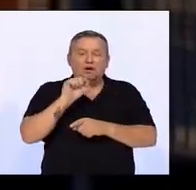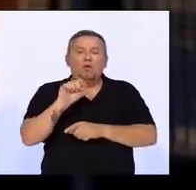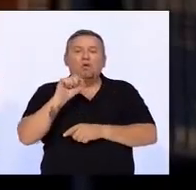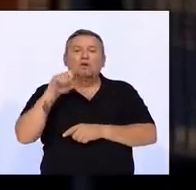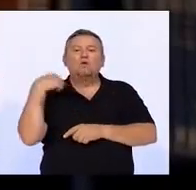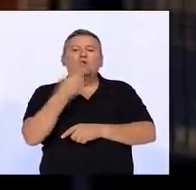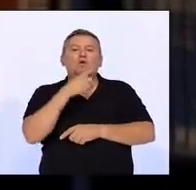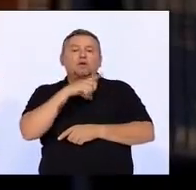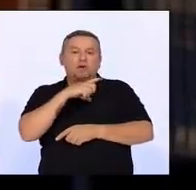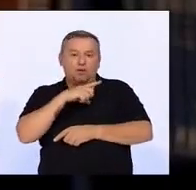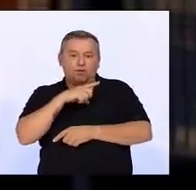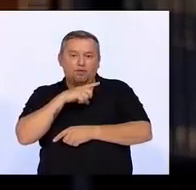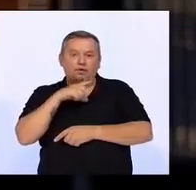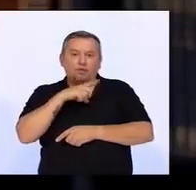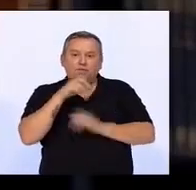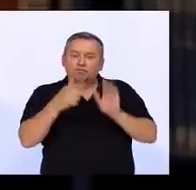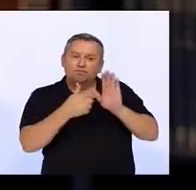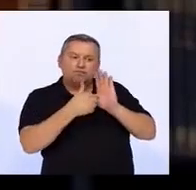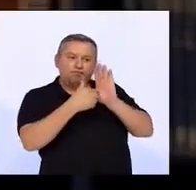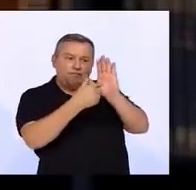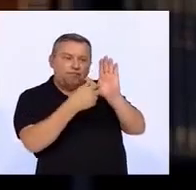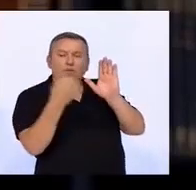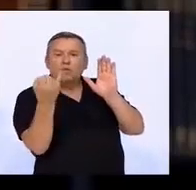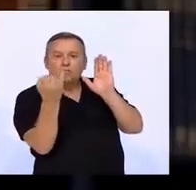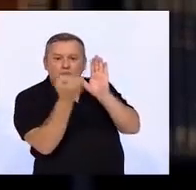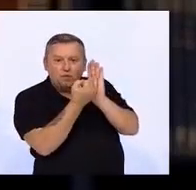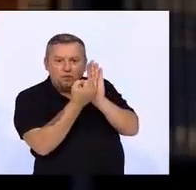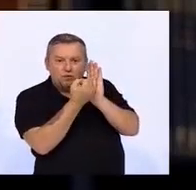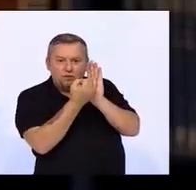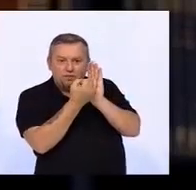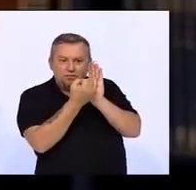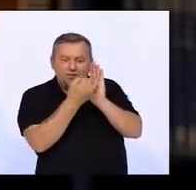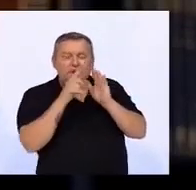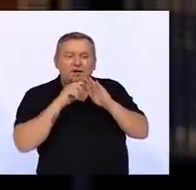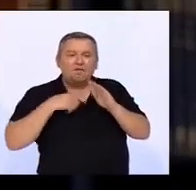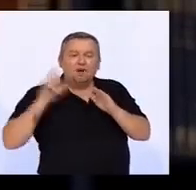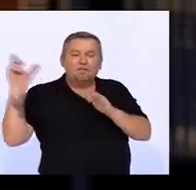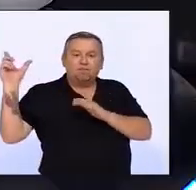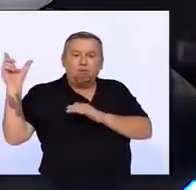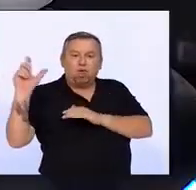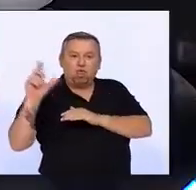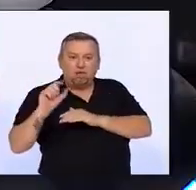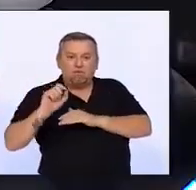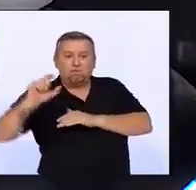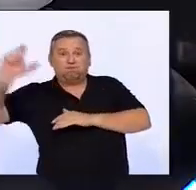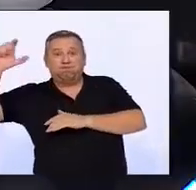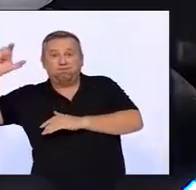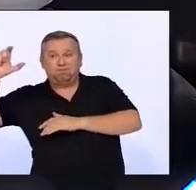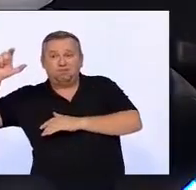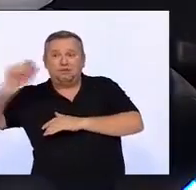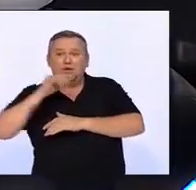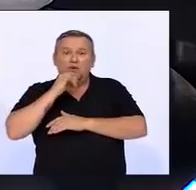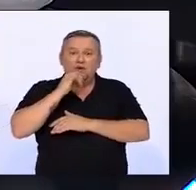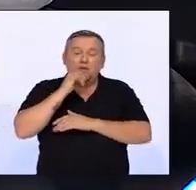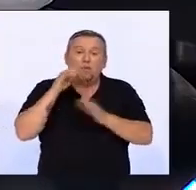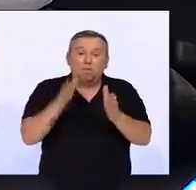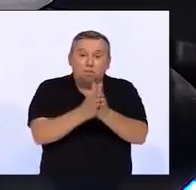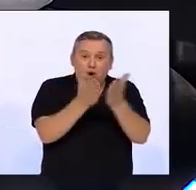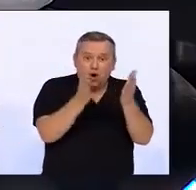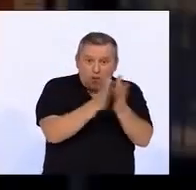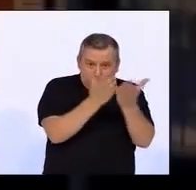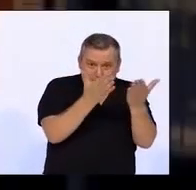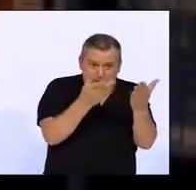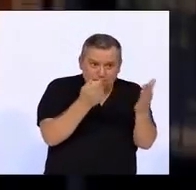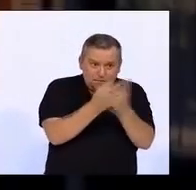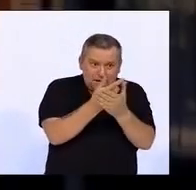nós temos? Nós temos um quadro de um imposto, de um tributo tremendamente regressivo. Eu diria o seguinte... O pobre paga o mesmo que o rico. O